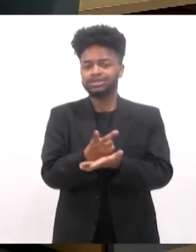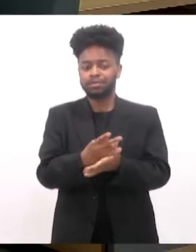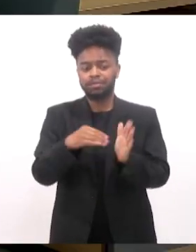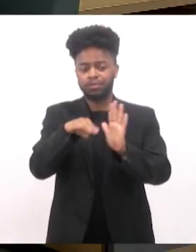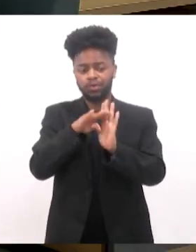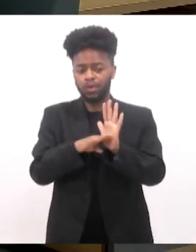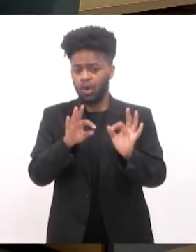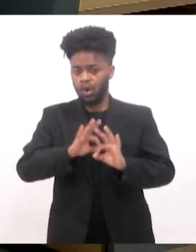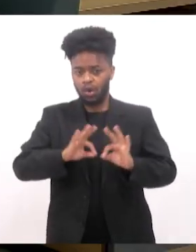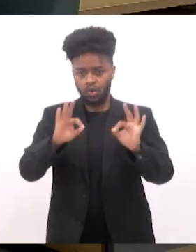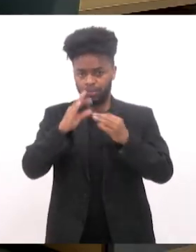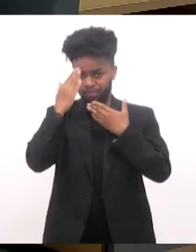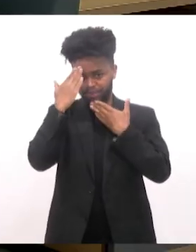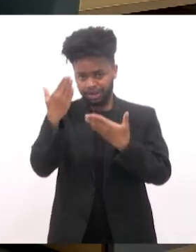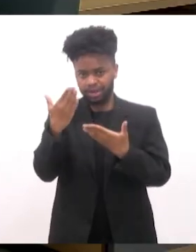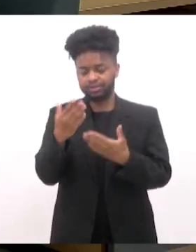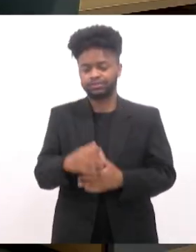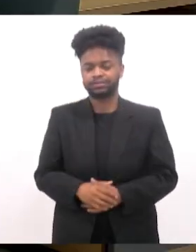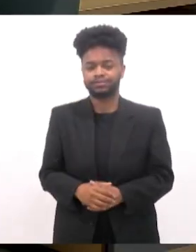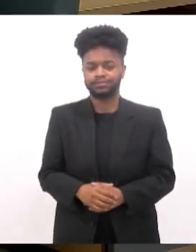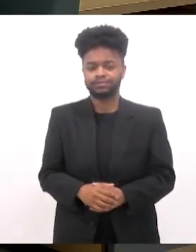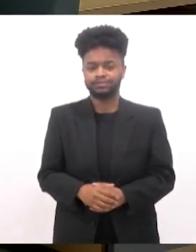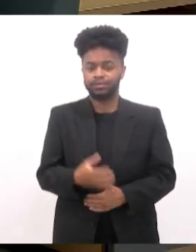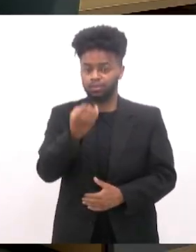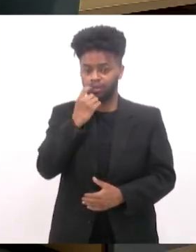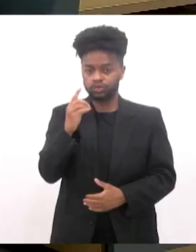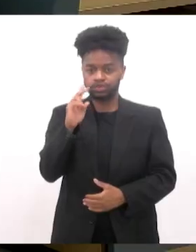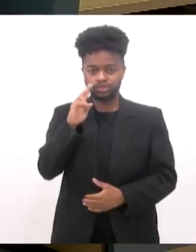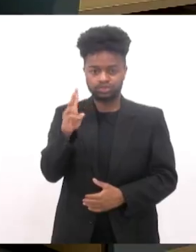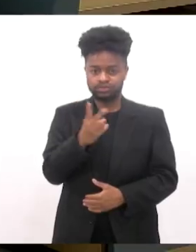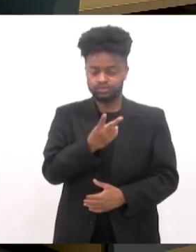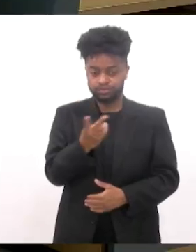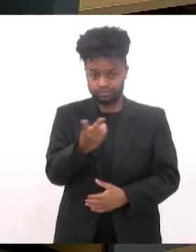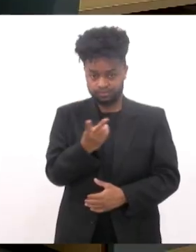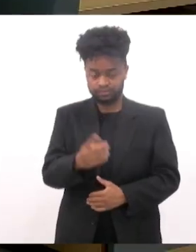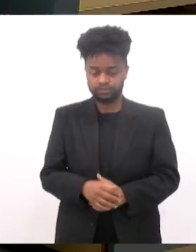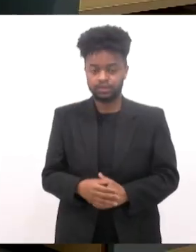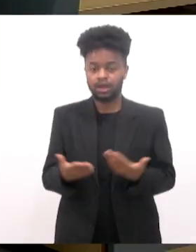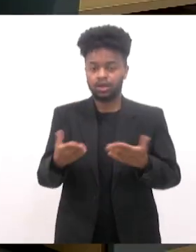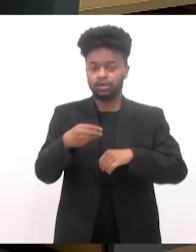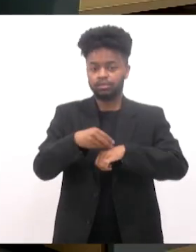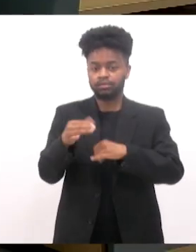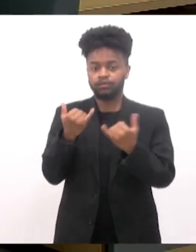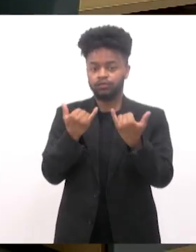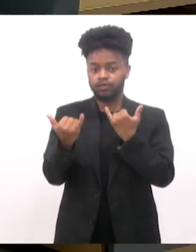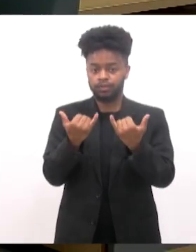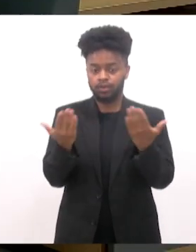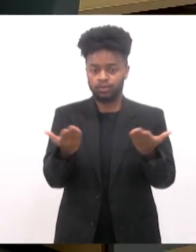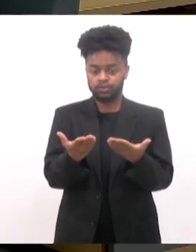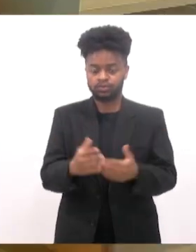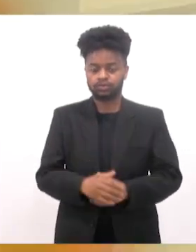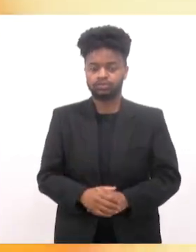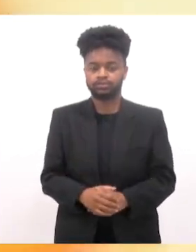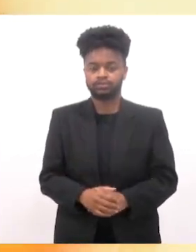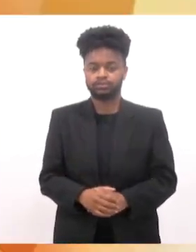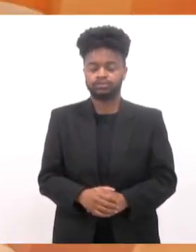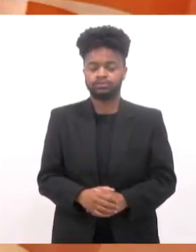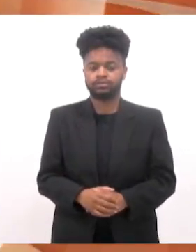programação. Obrigado, agradece aí o nosso entrevistado, bom dia para vocês. Vamos ao nosso giro de notícias de hoje.